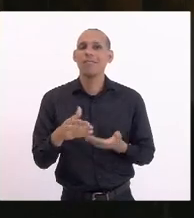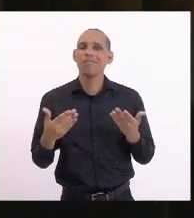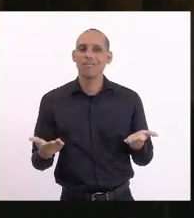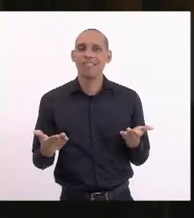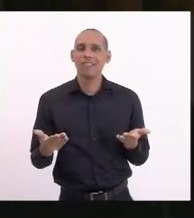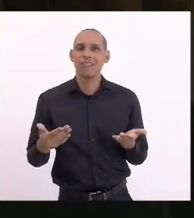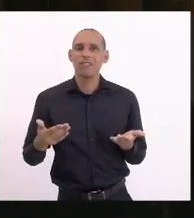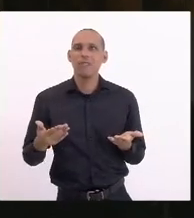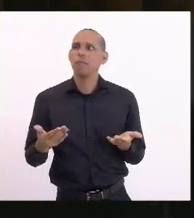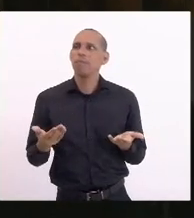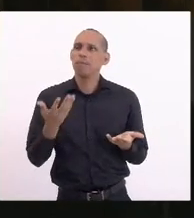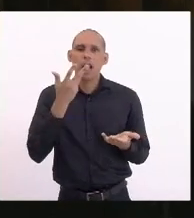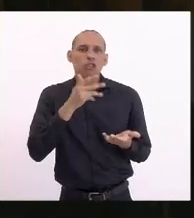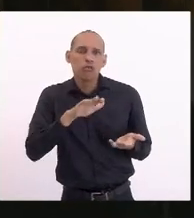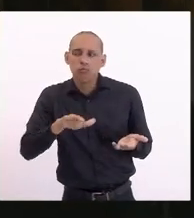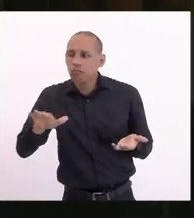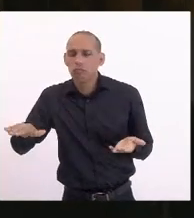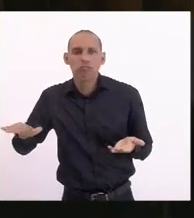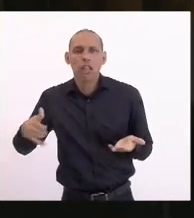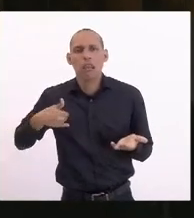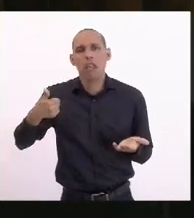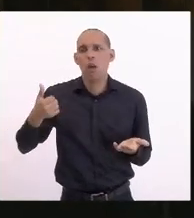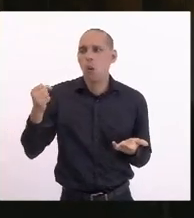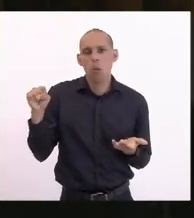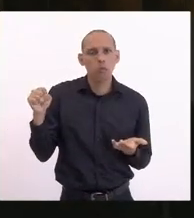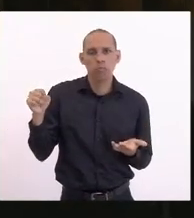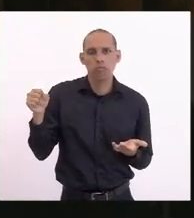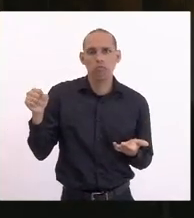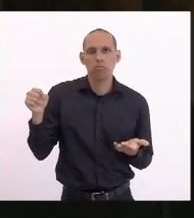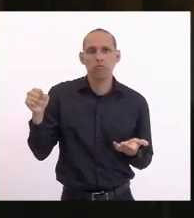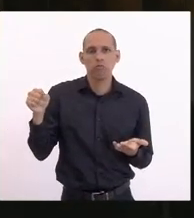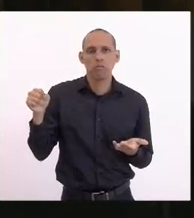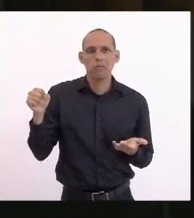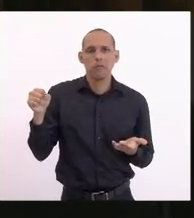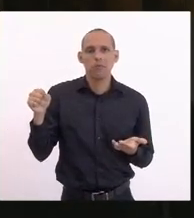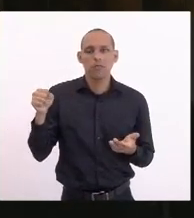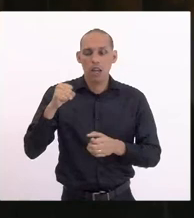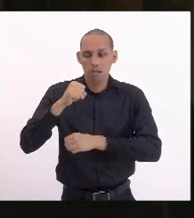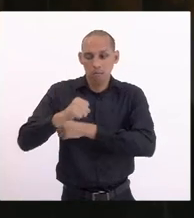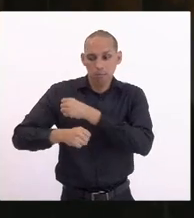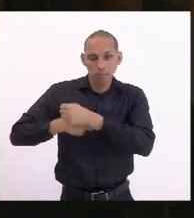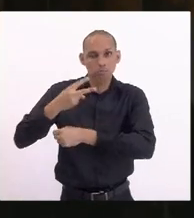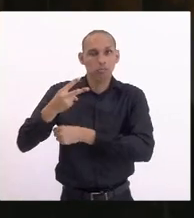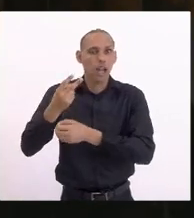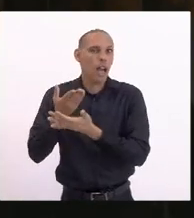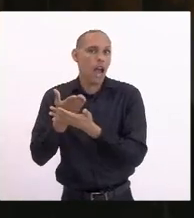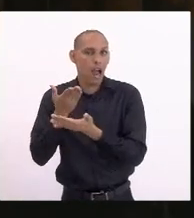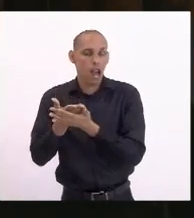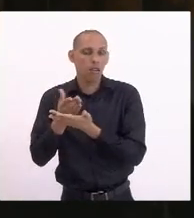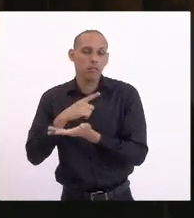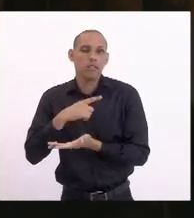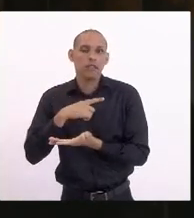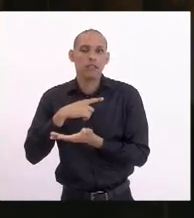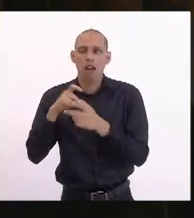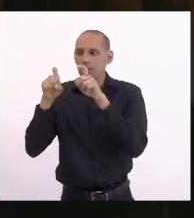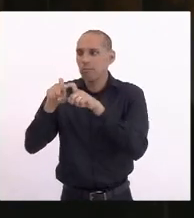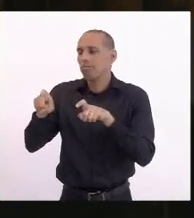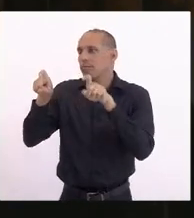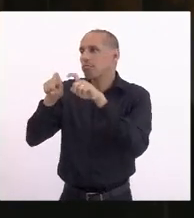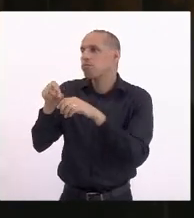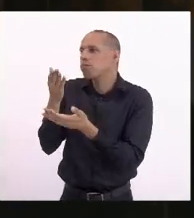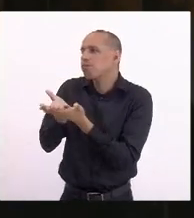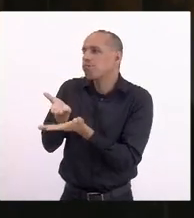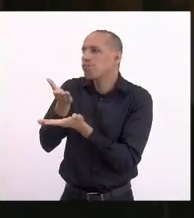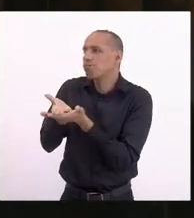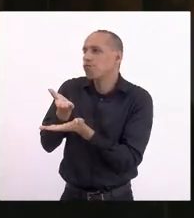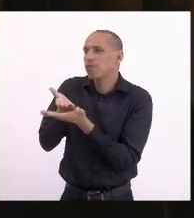criança de 8 anos de idade teve 2 anos de aulas pelo computador, porque,